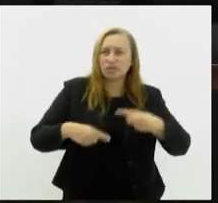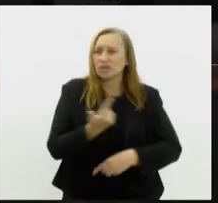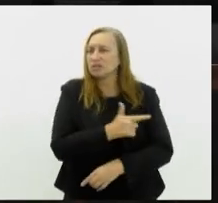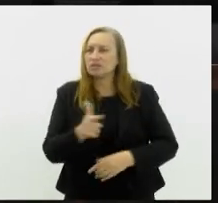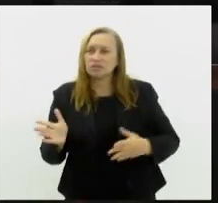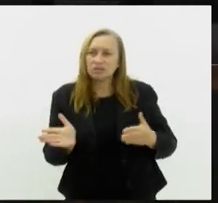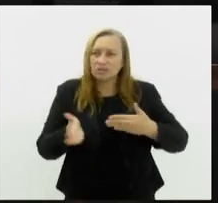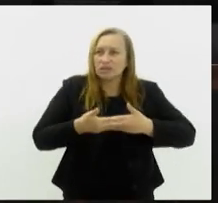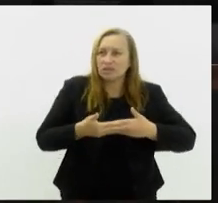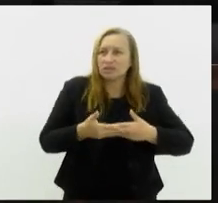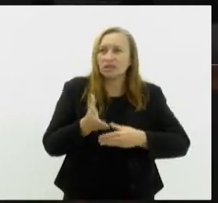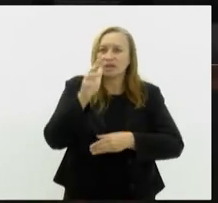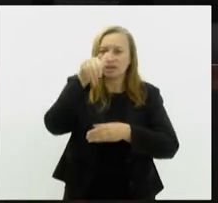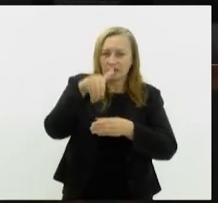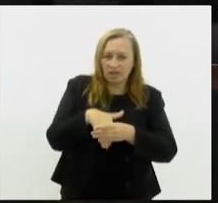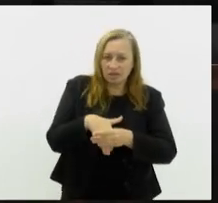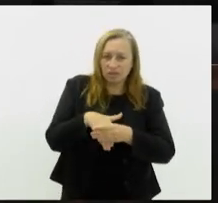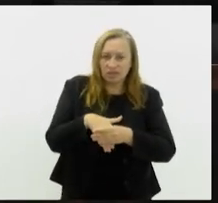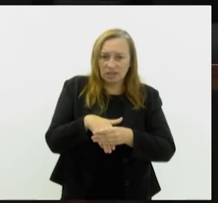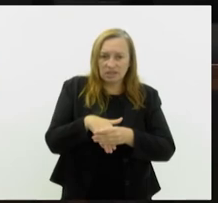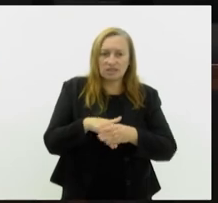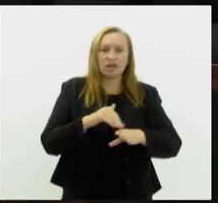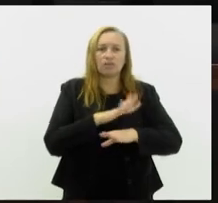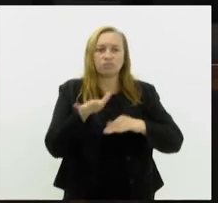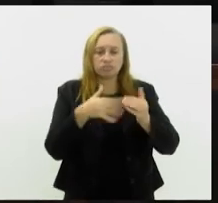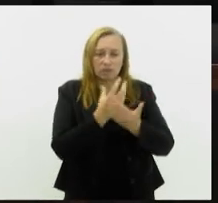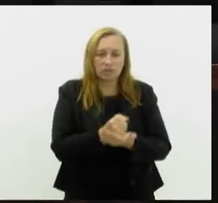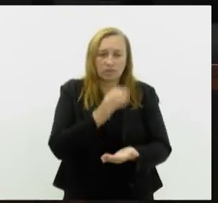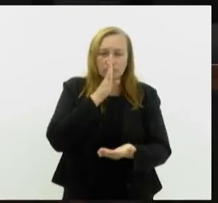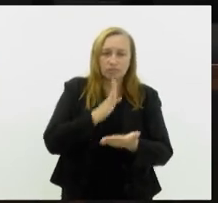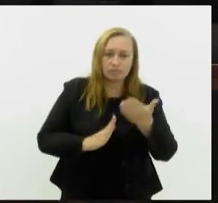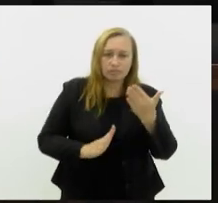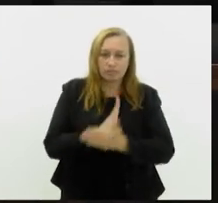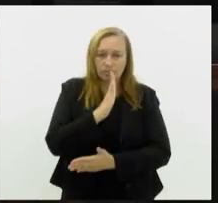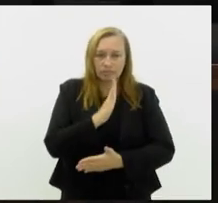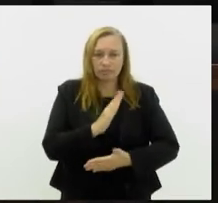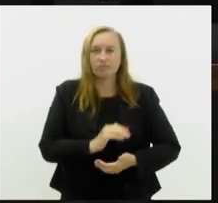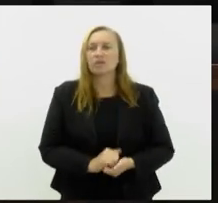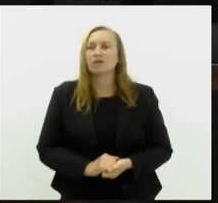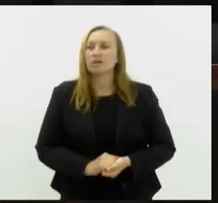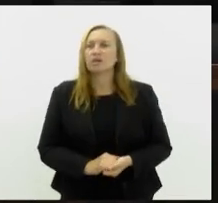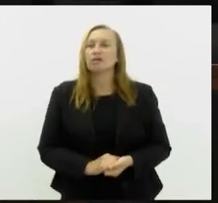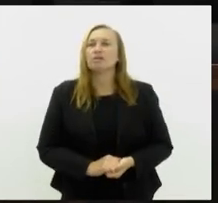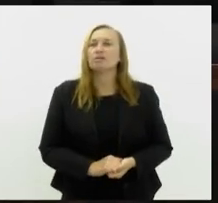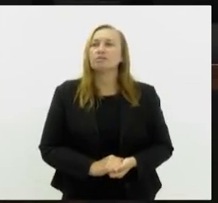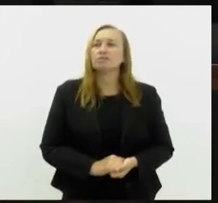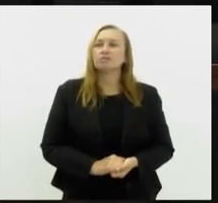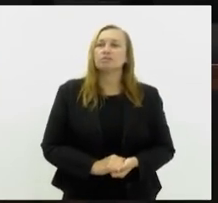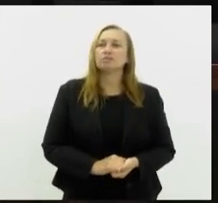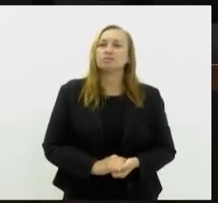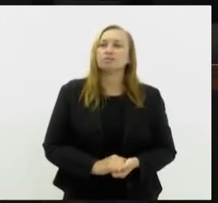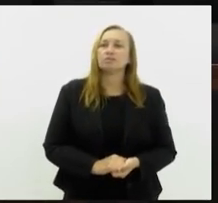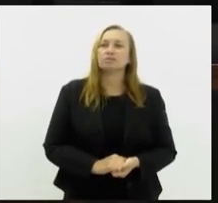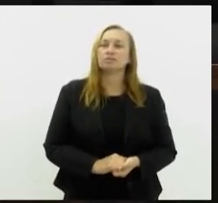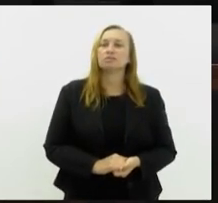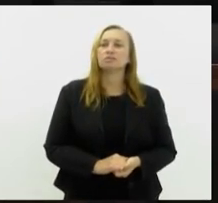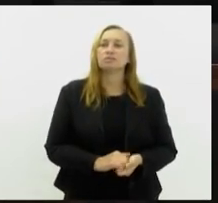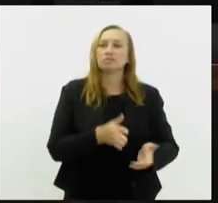quem queira discutir, encerrada a discussão. Em votação, senhores que aprovam, permaneçam como estão. Aprovado, vai